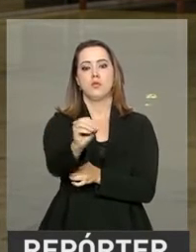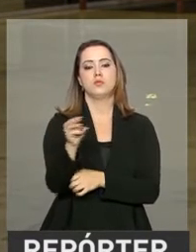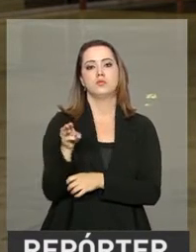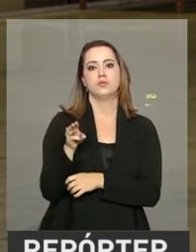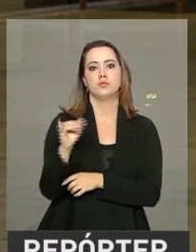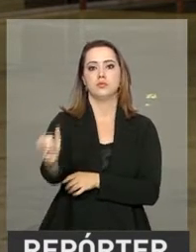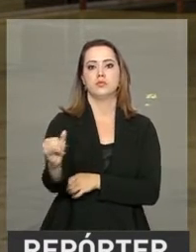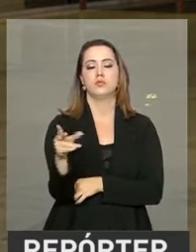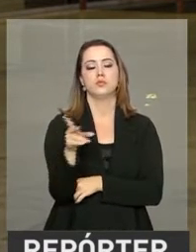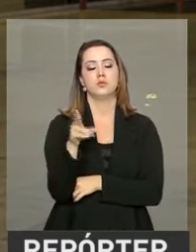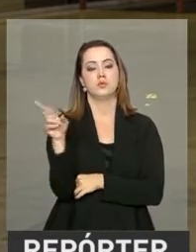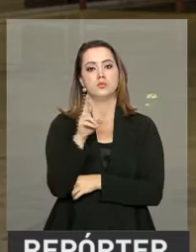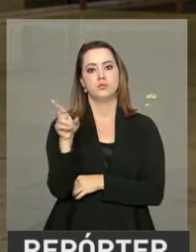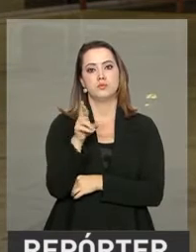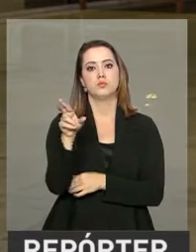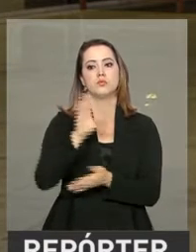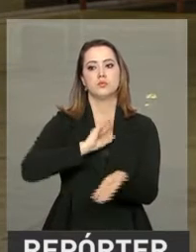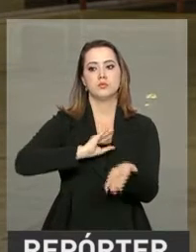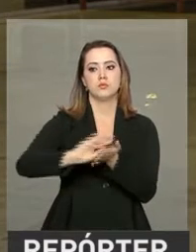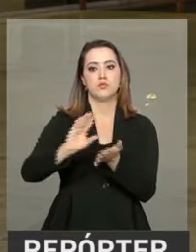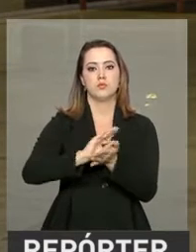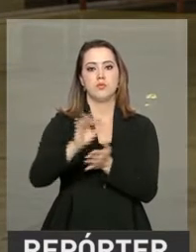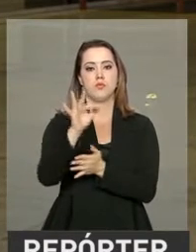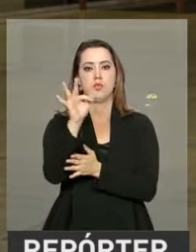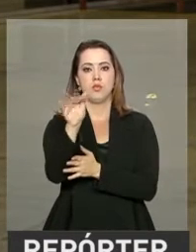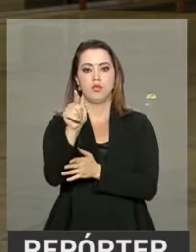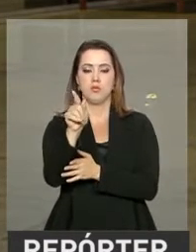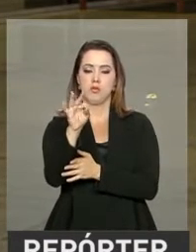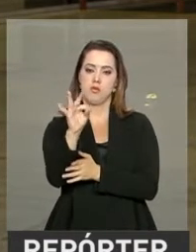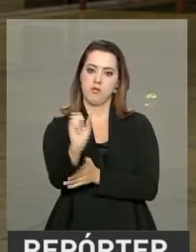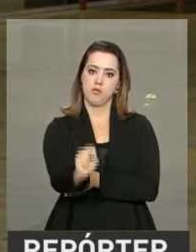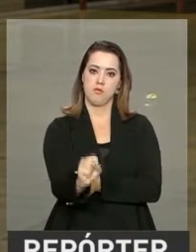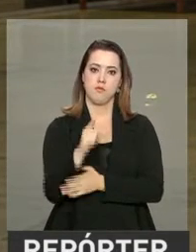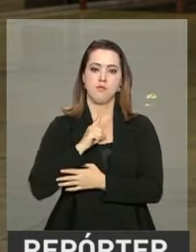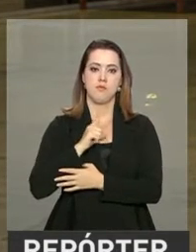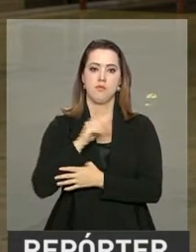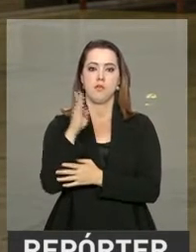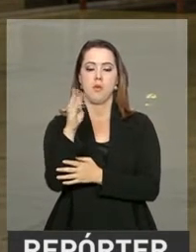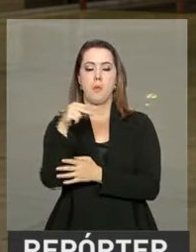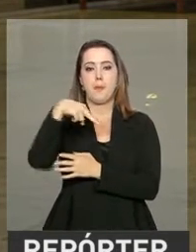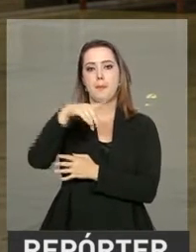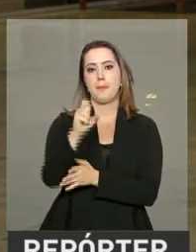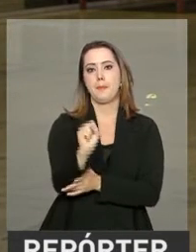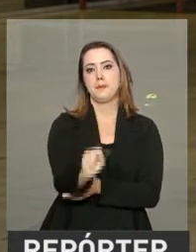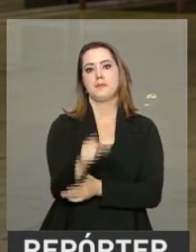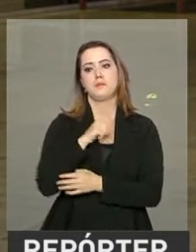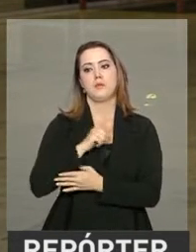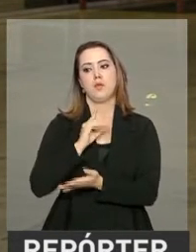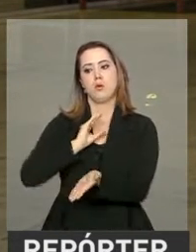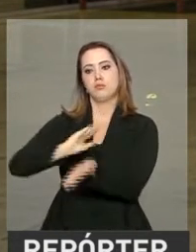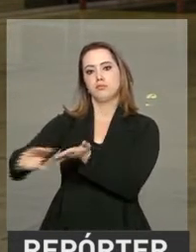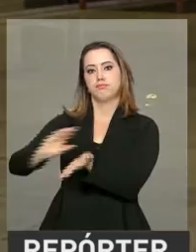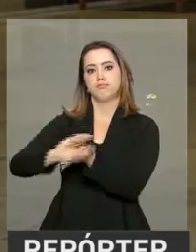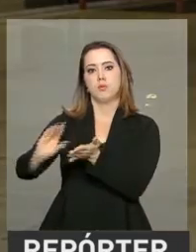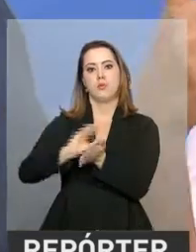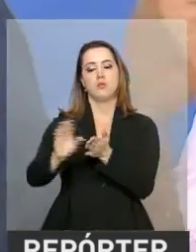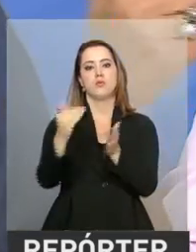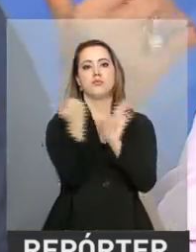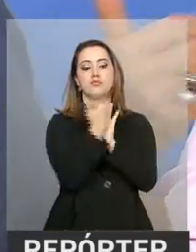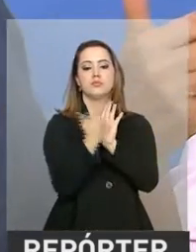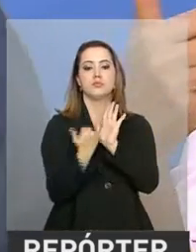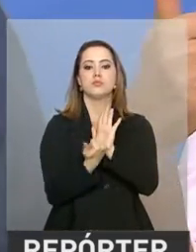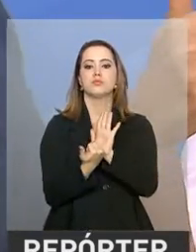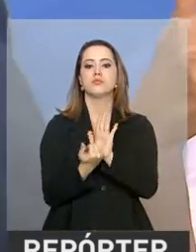de reais do Fundo de Investimentos do FGTS e de recursos do BNDES para financiar os projetos. O